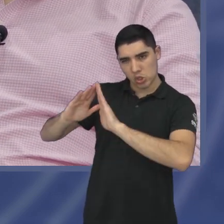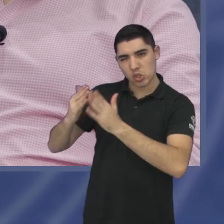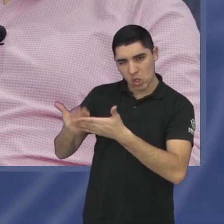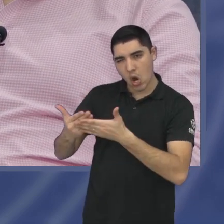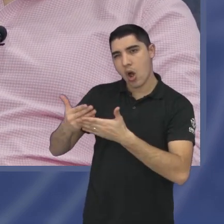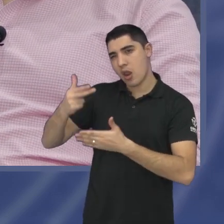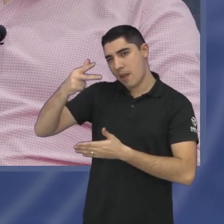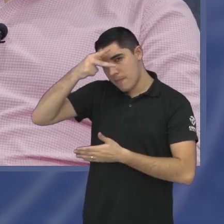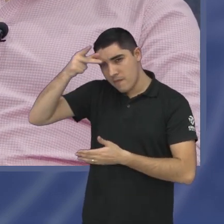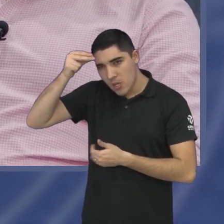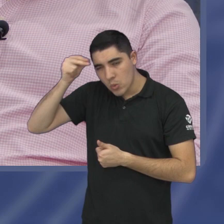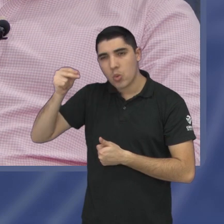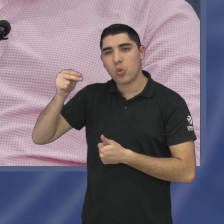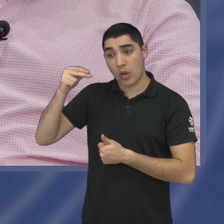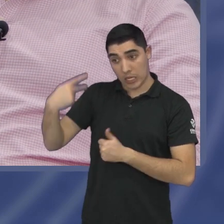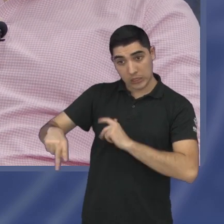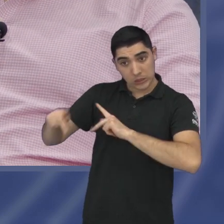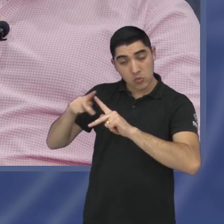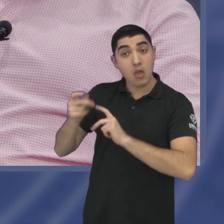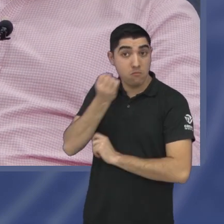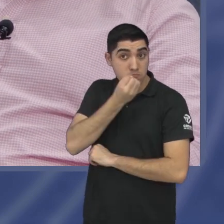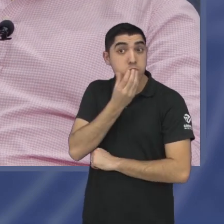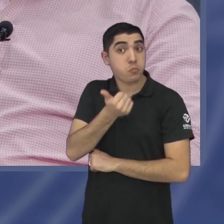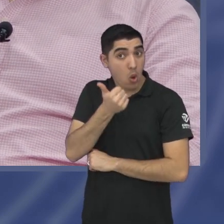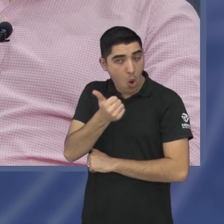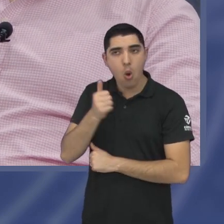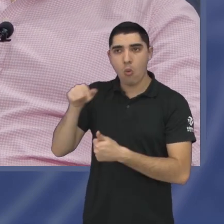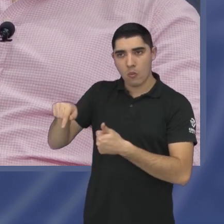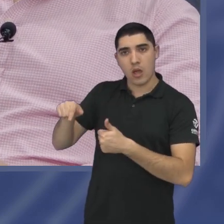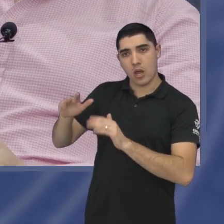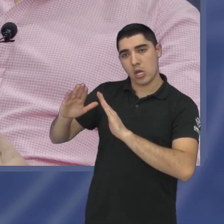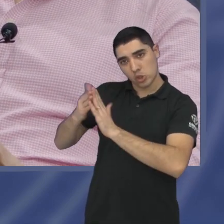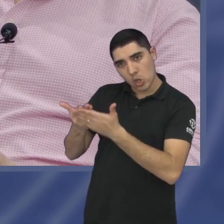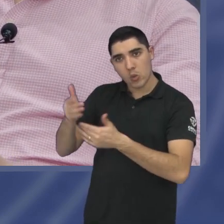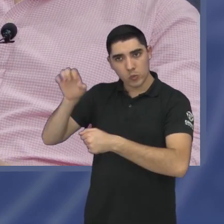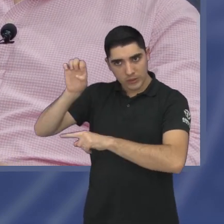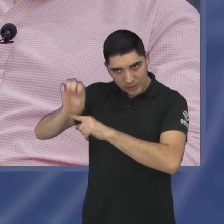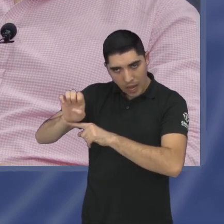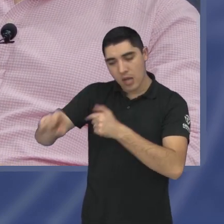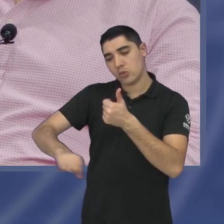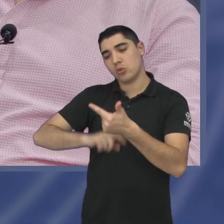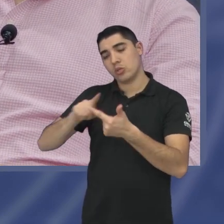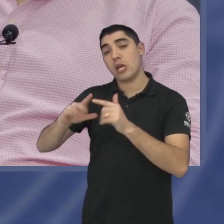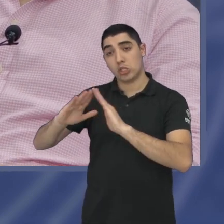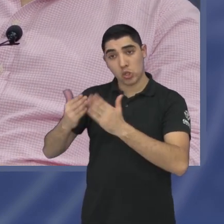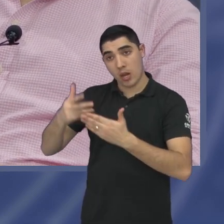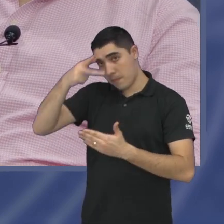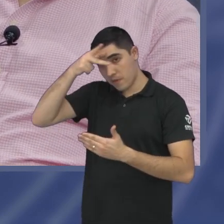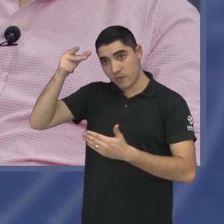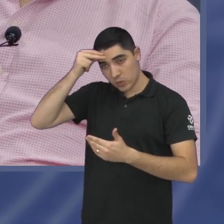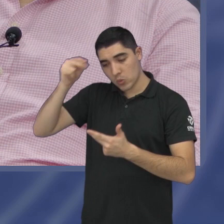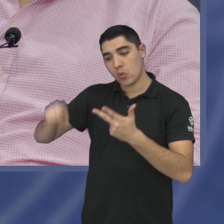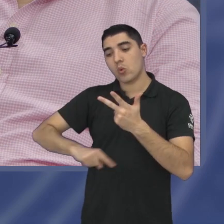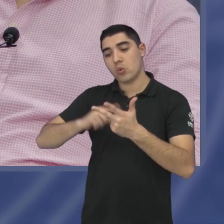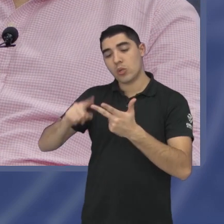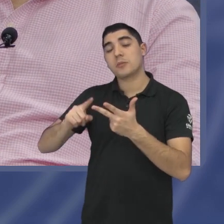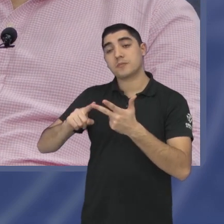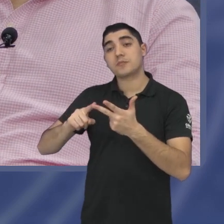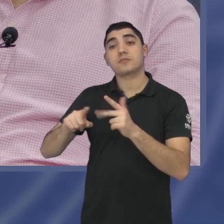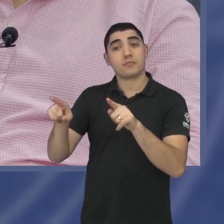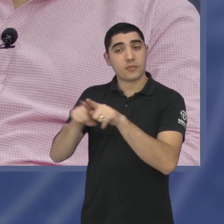pública de São José, o ensino público é muito bom, tanto estadual, dentro da cidade, quanto o